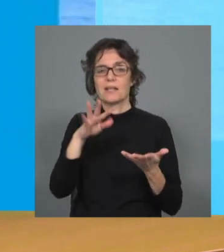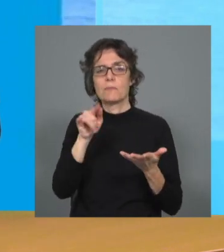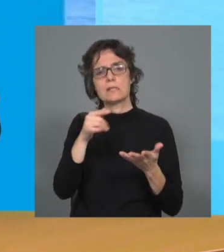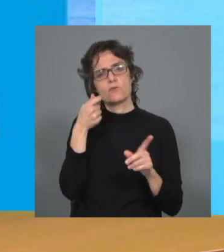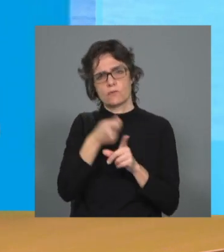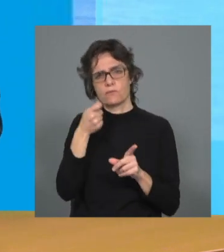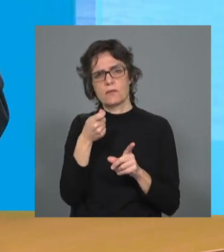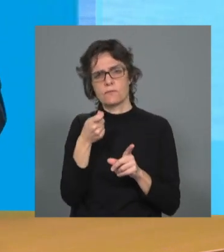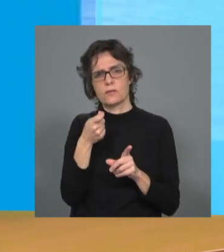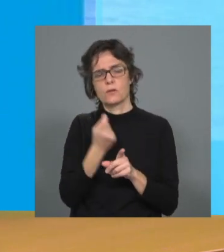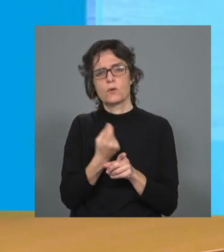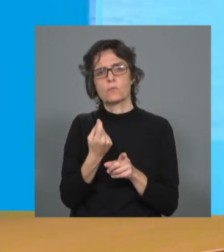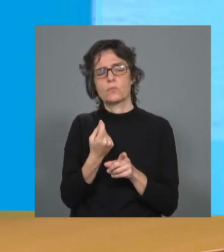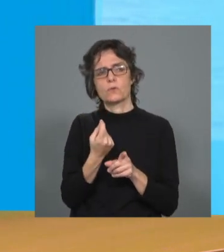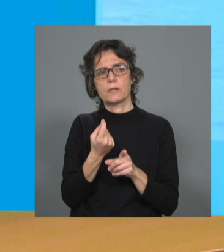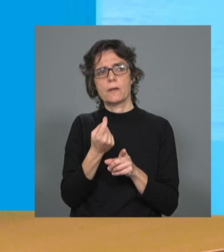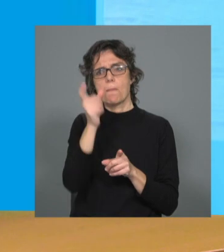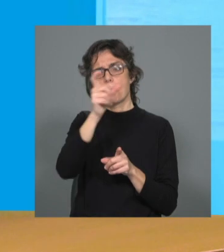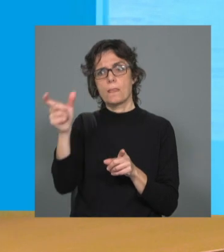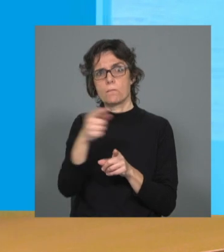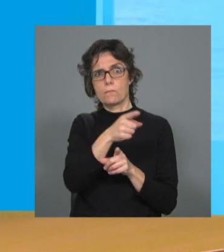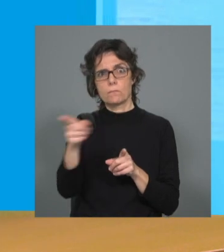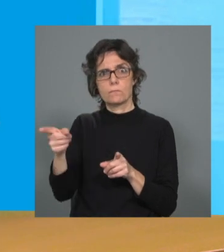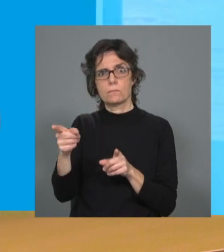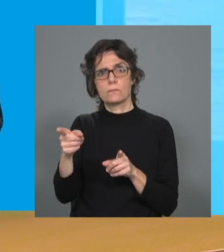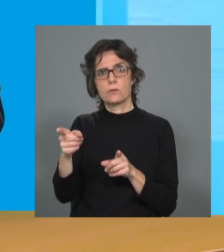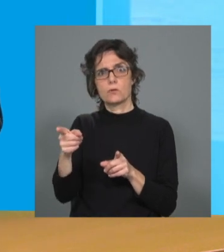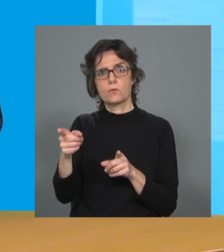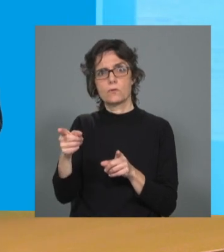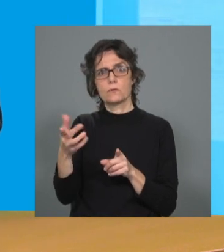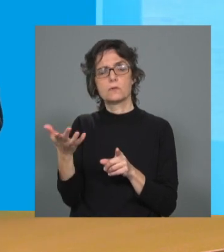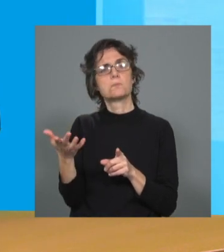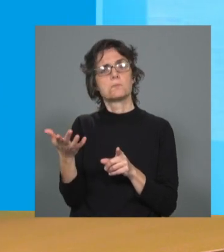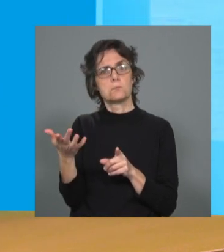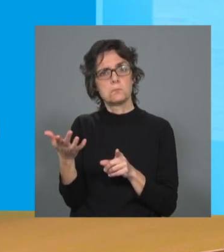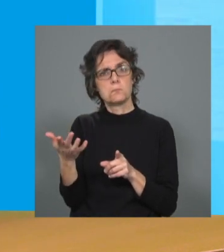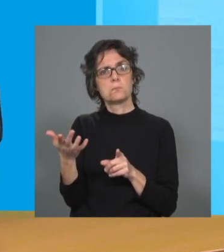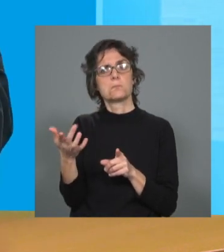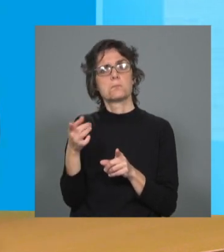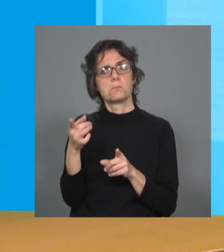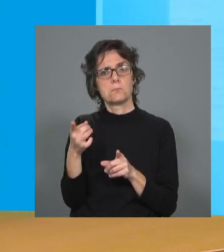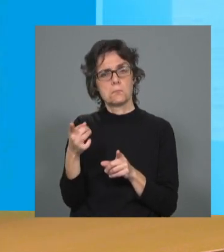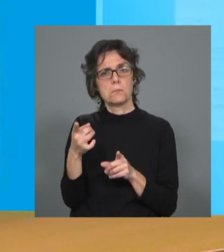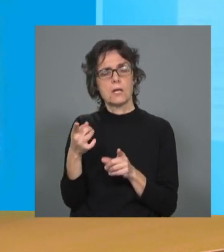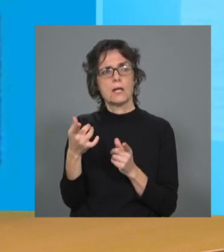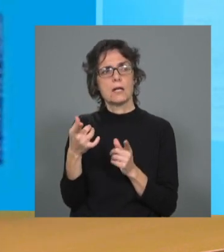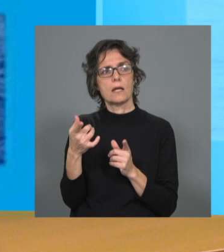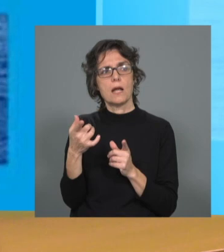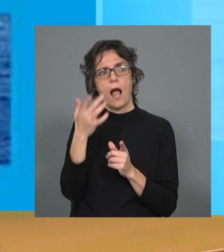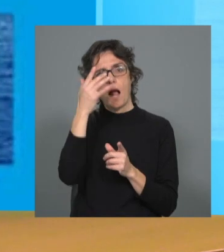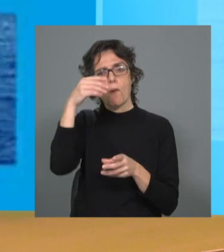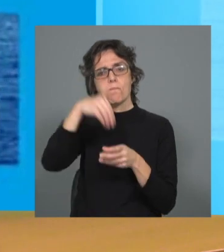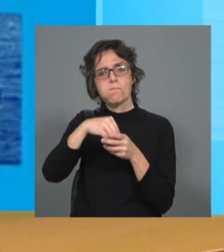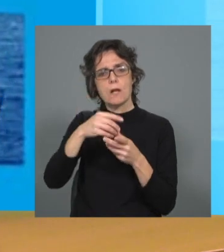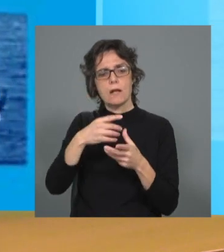destas pessoas encontrarem nestes momentos uma zona onde podem ser elas próprias, no fundo onde podem